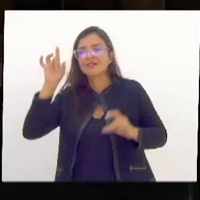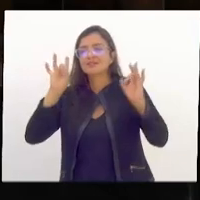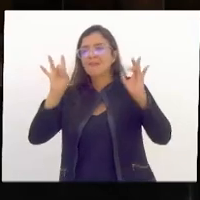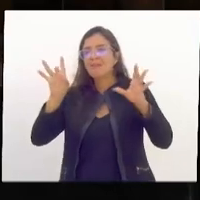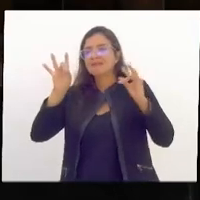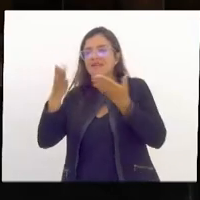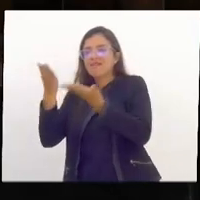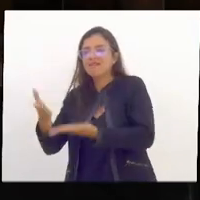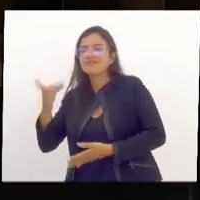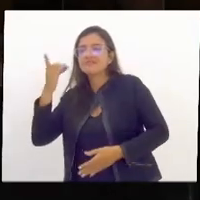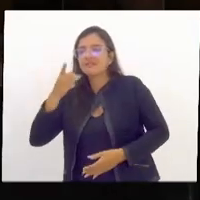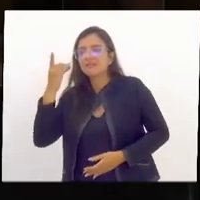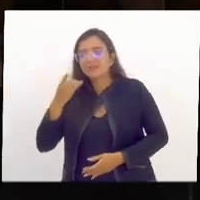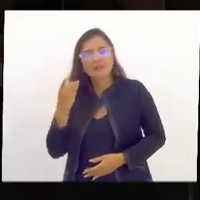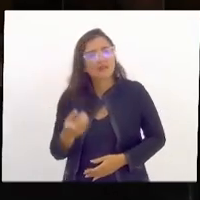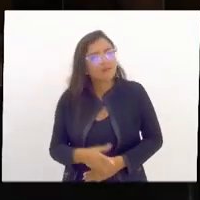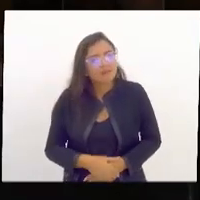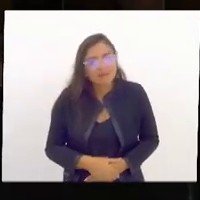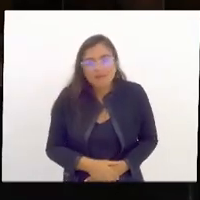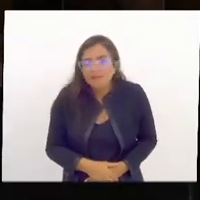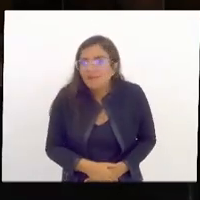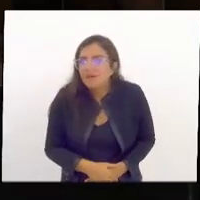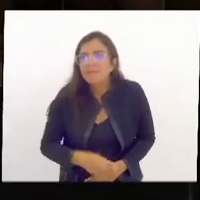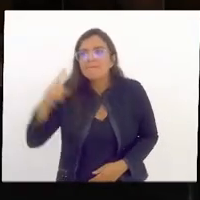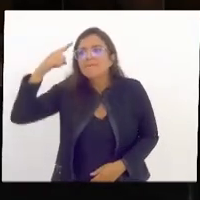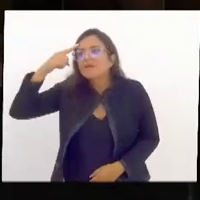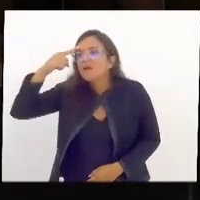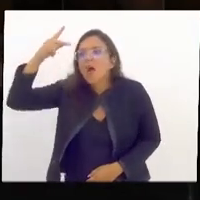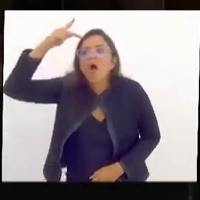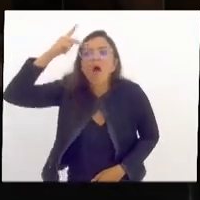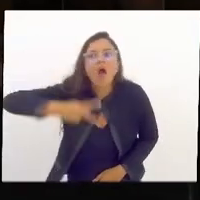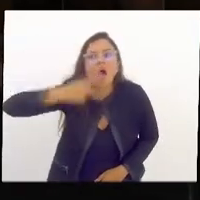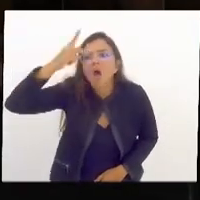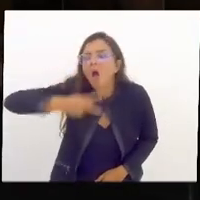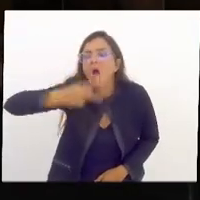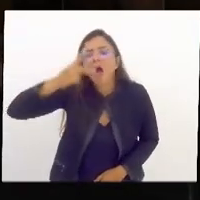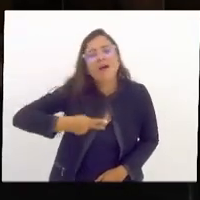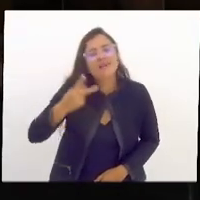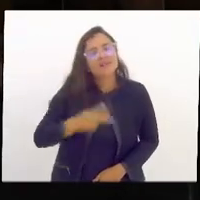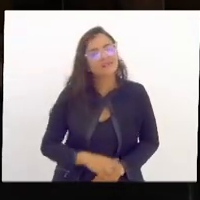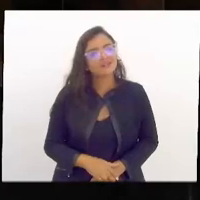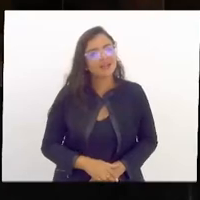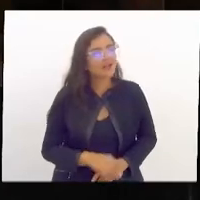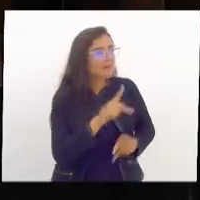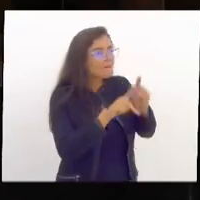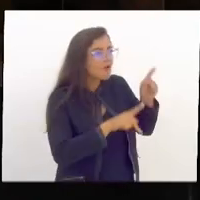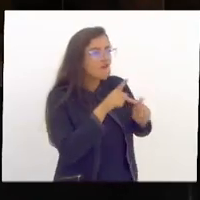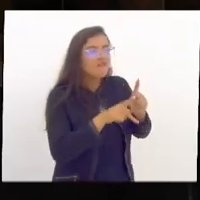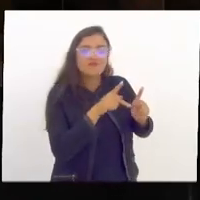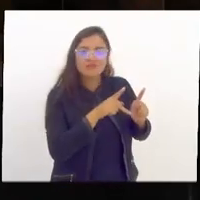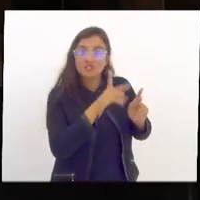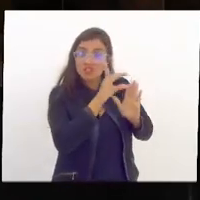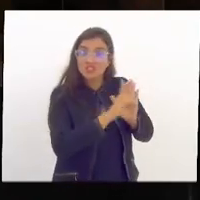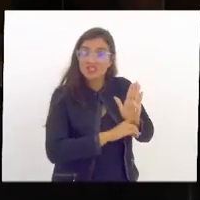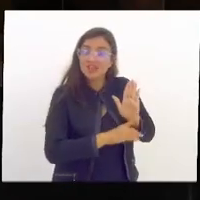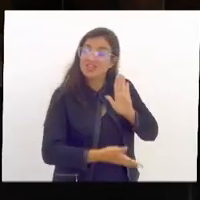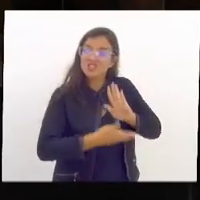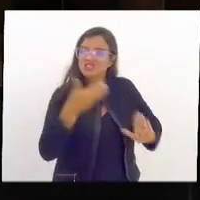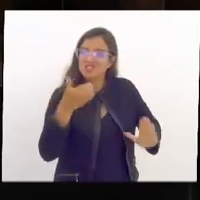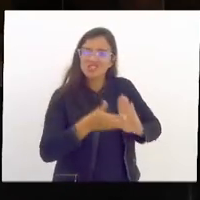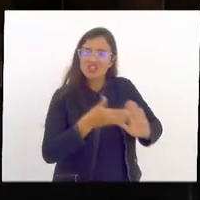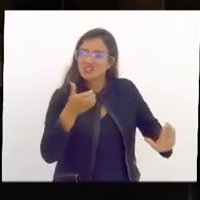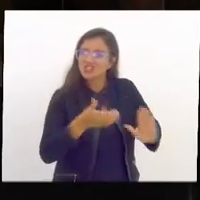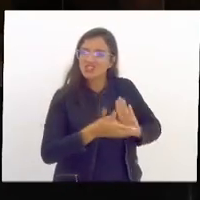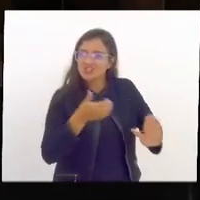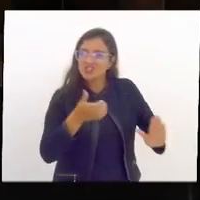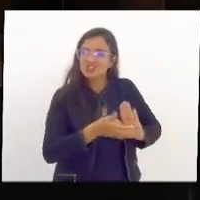deputadas, quando essa mesma casa tirou os direitos de servidores públicos no Estado do